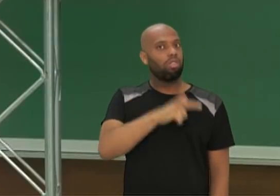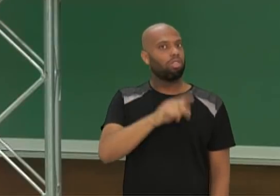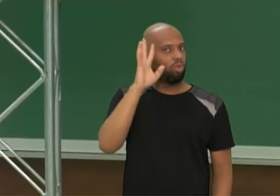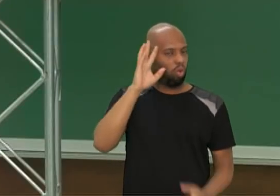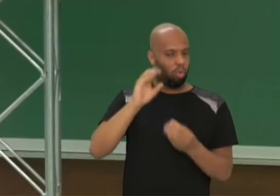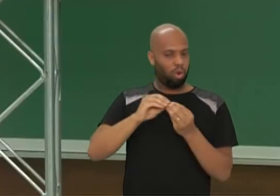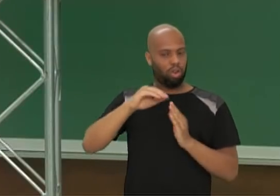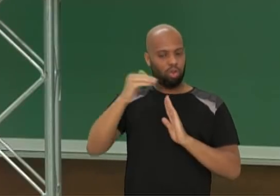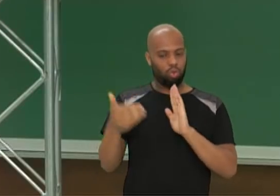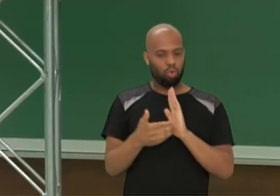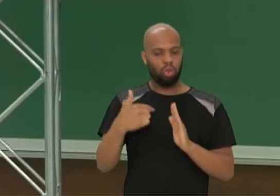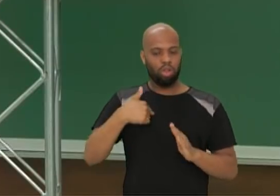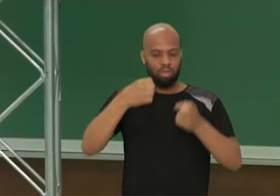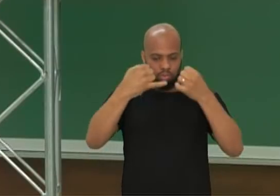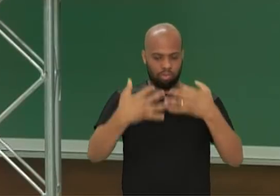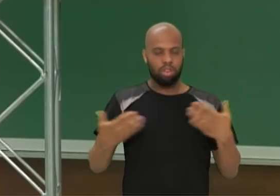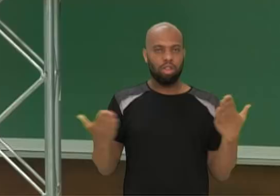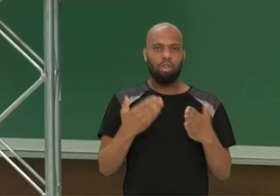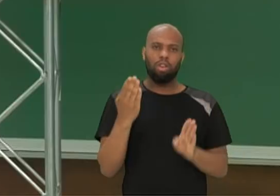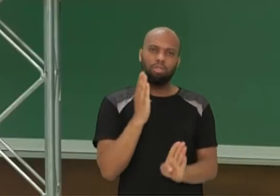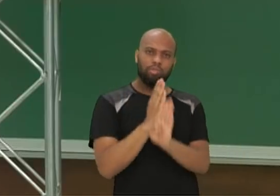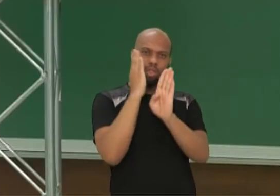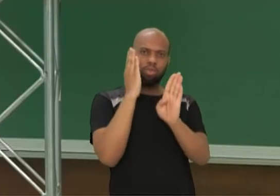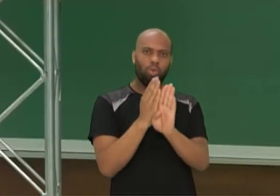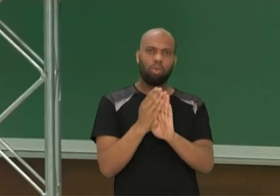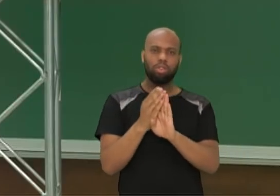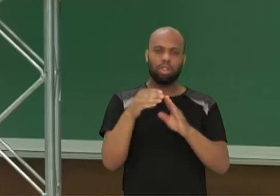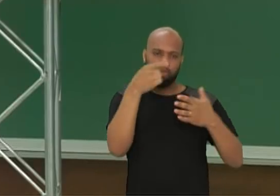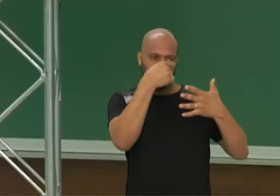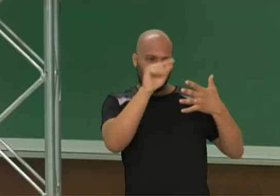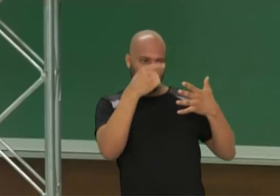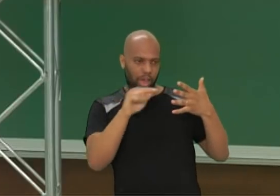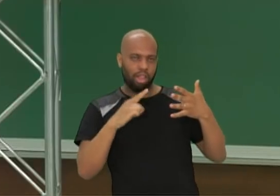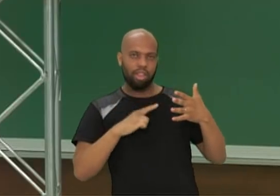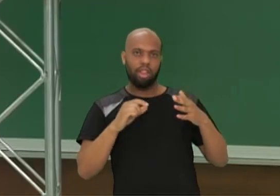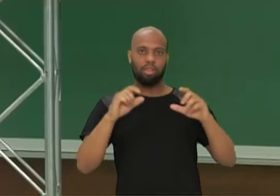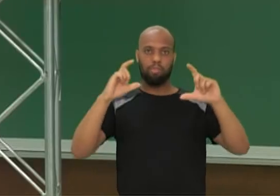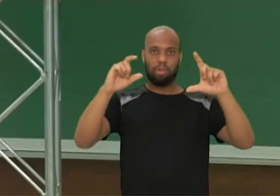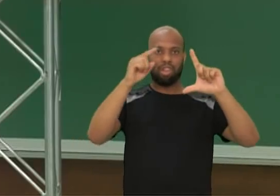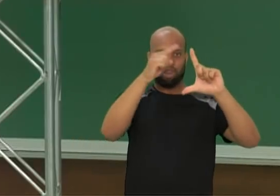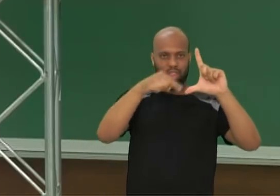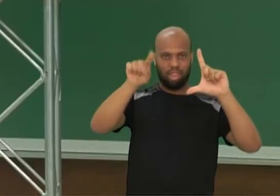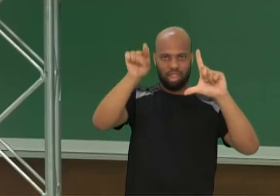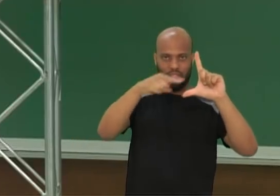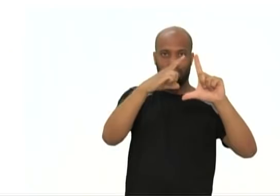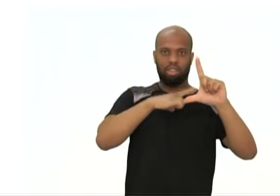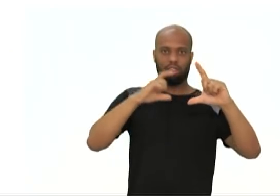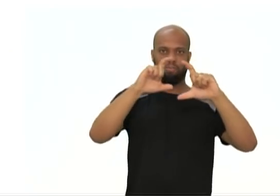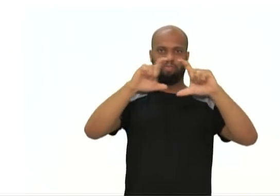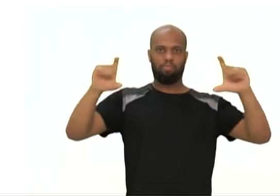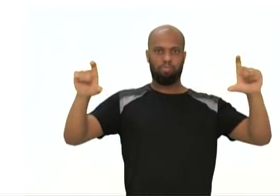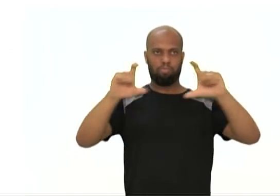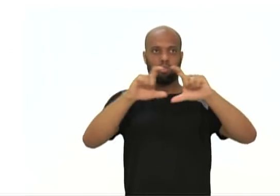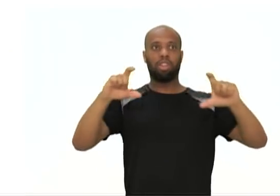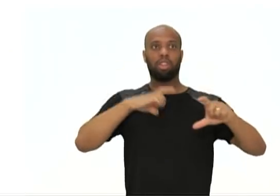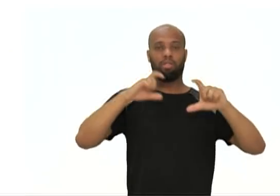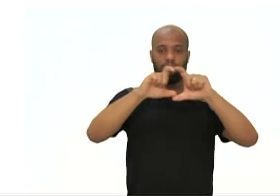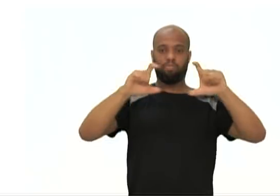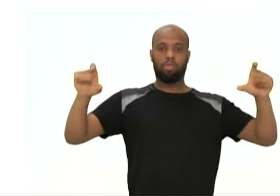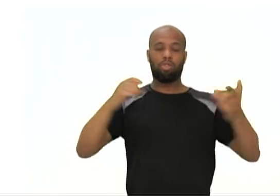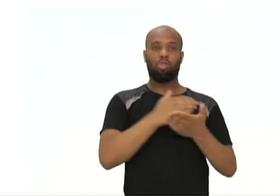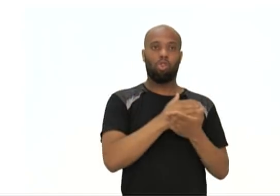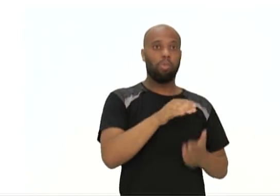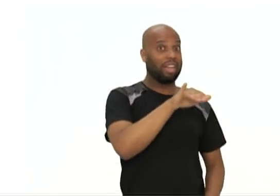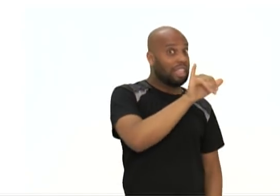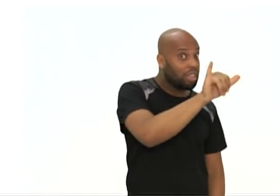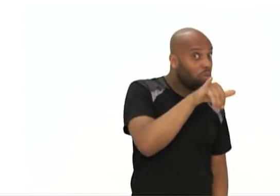que eu falei. Determinar os elementos da parábola definida pela equação. Então, nós temos uma equação que começa com